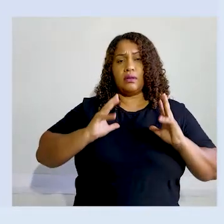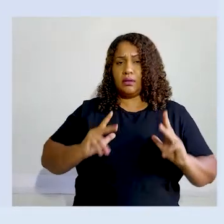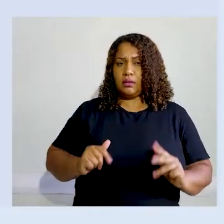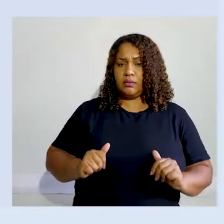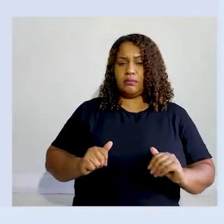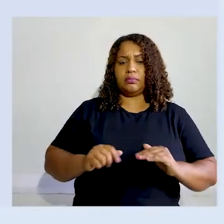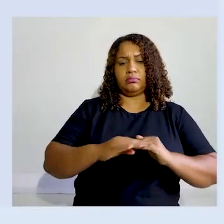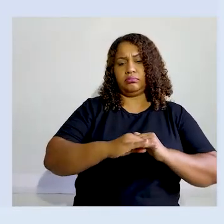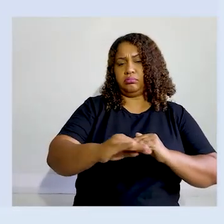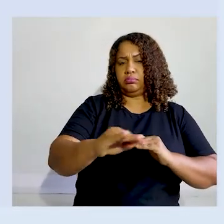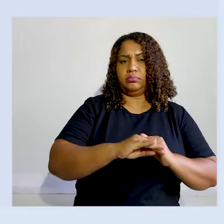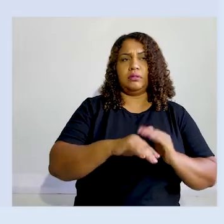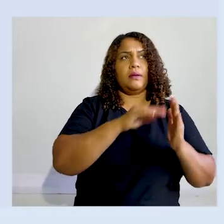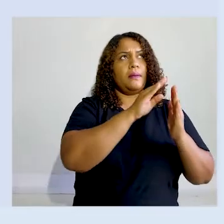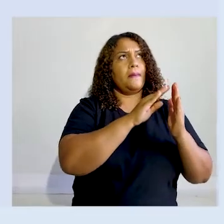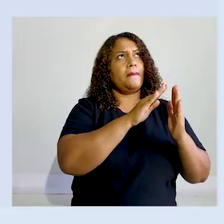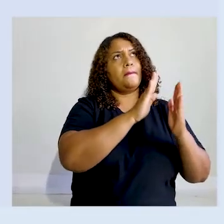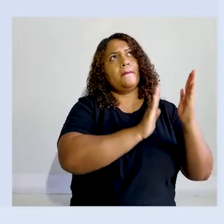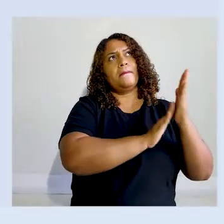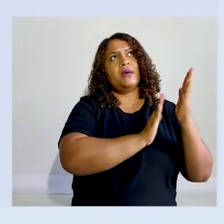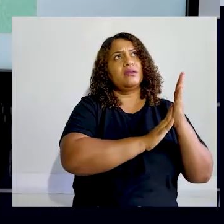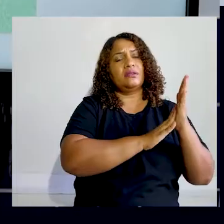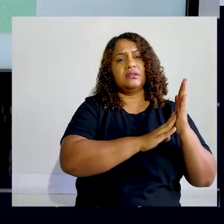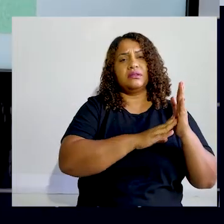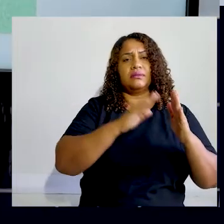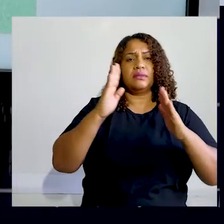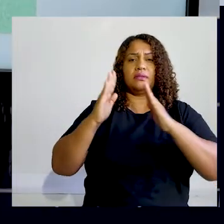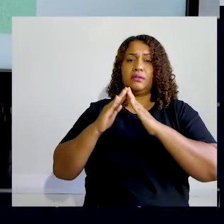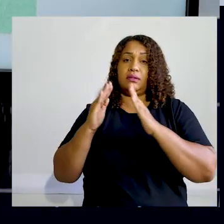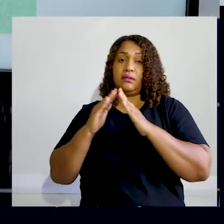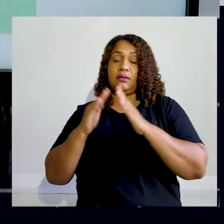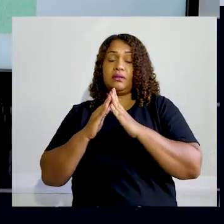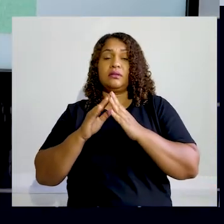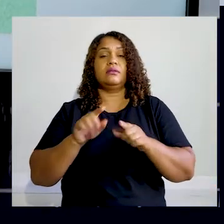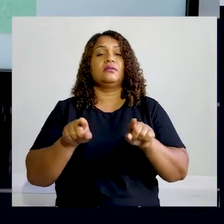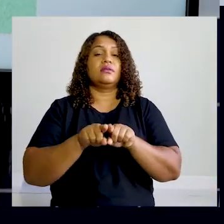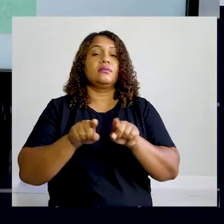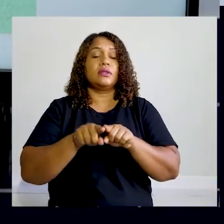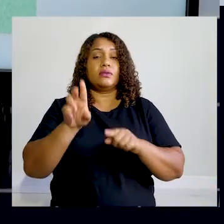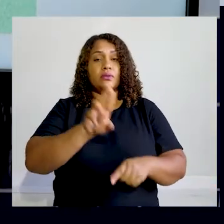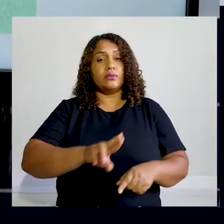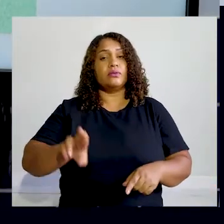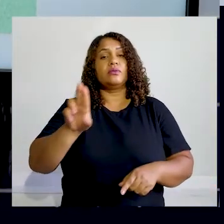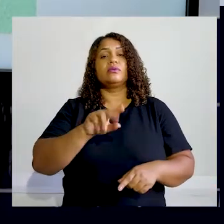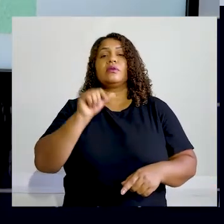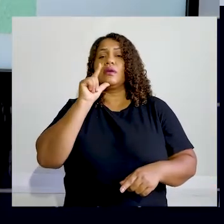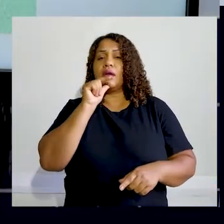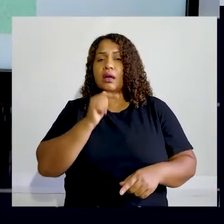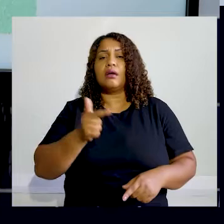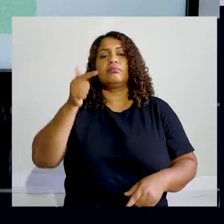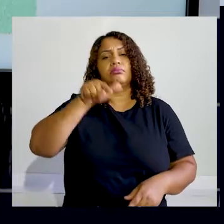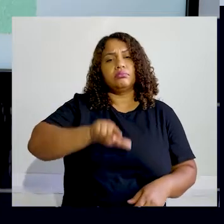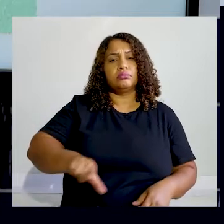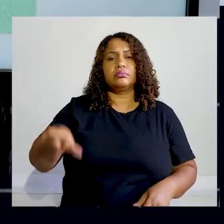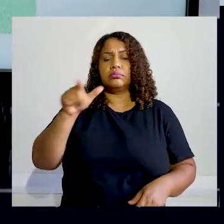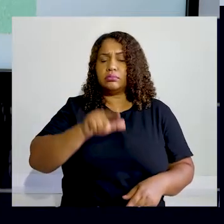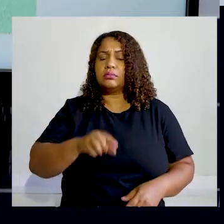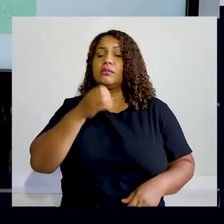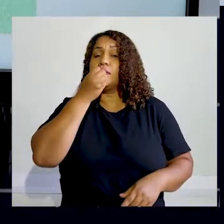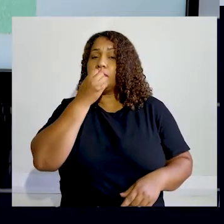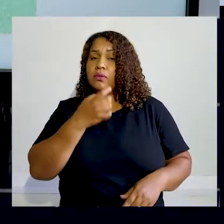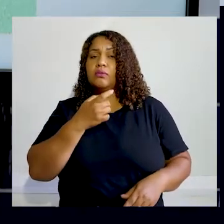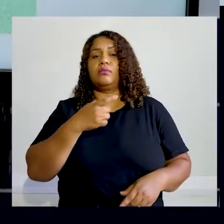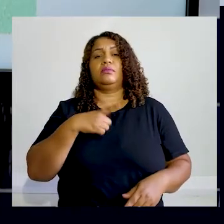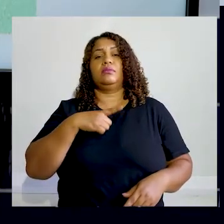terraços, paredes, outras áreas externas da sua casa. O reuso de água é uma excelente forma de